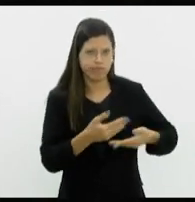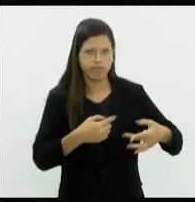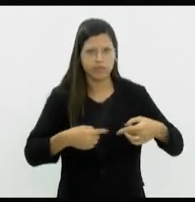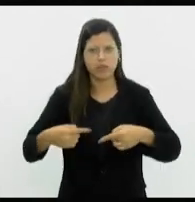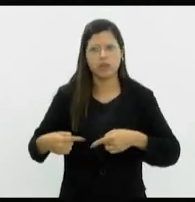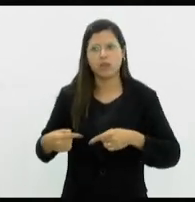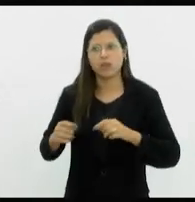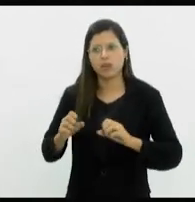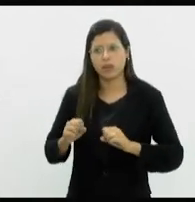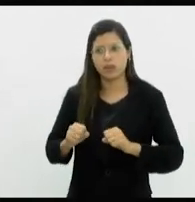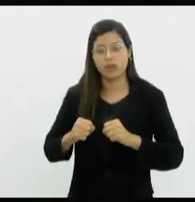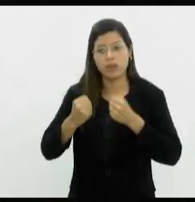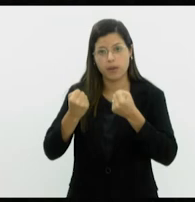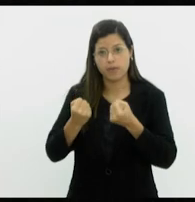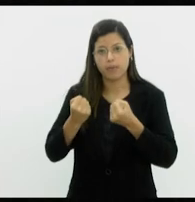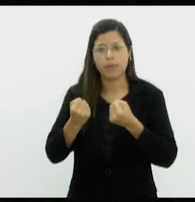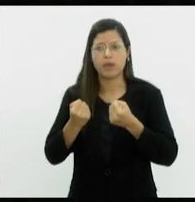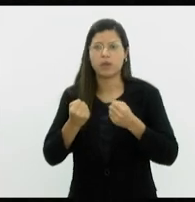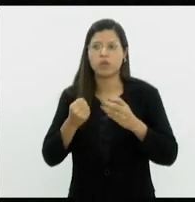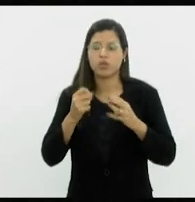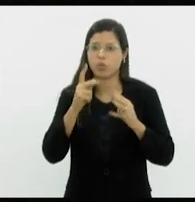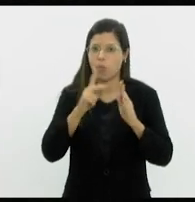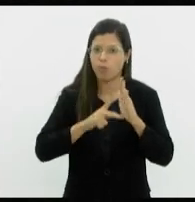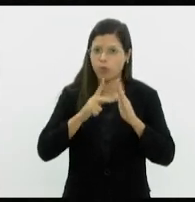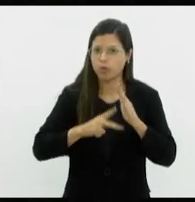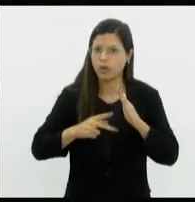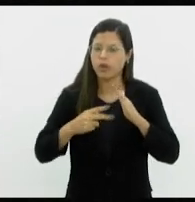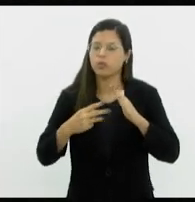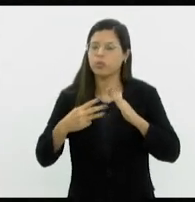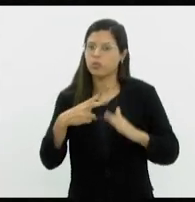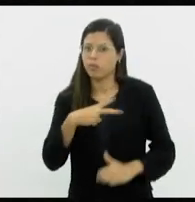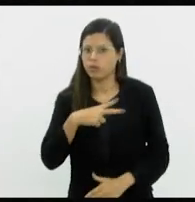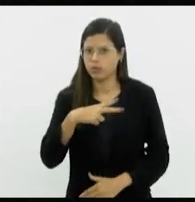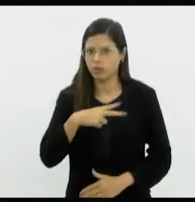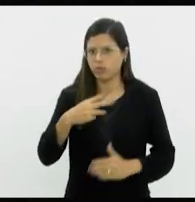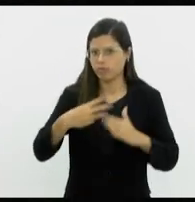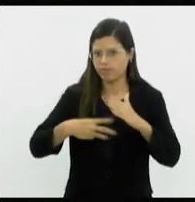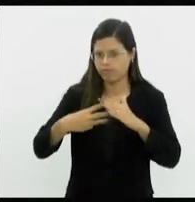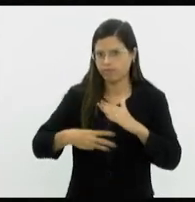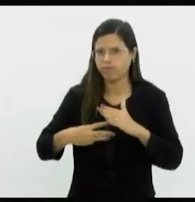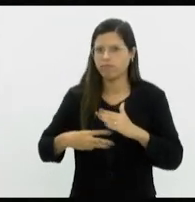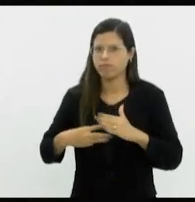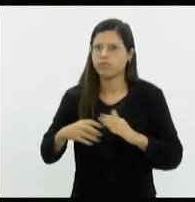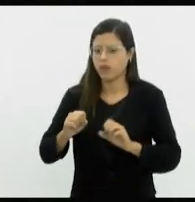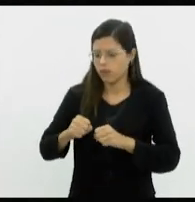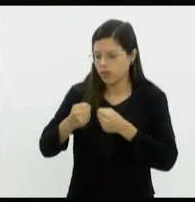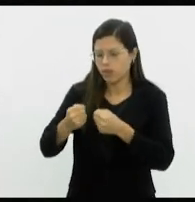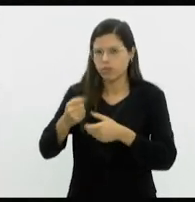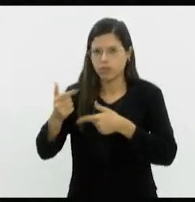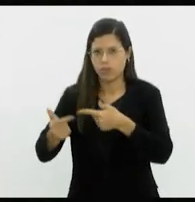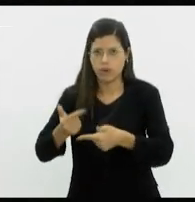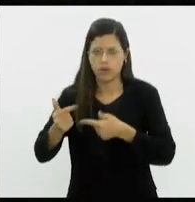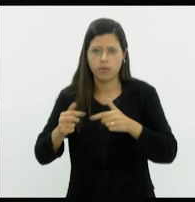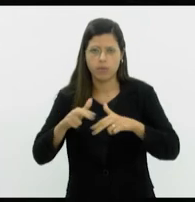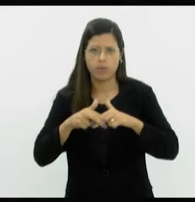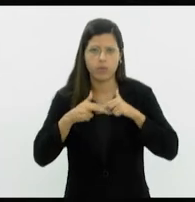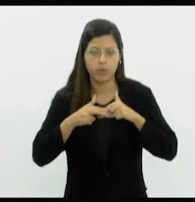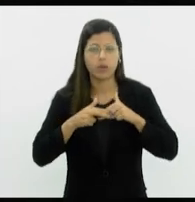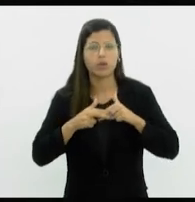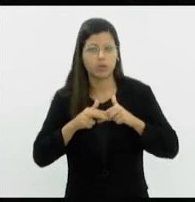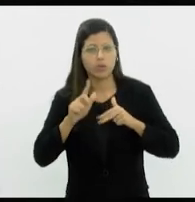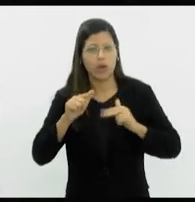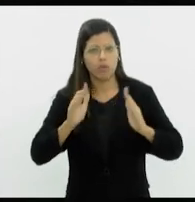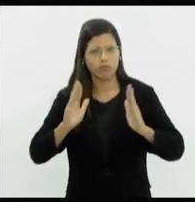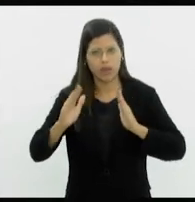projeto privatista de OS e de respeito aos trabalhadores. Por isso, na nossa cidade, nós estaremos apresentando uma candidatura à altura